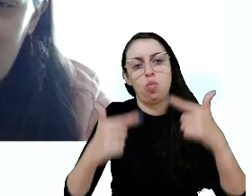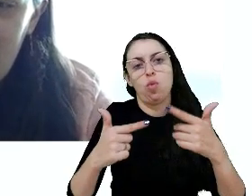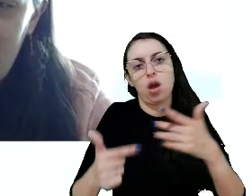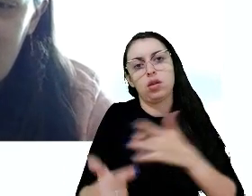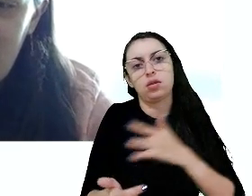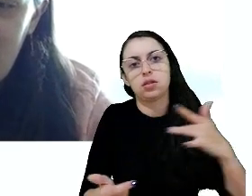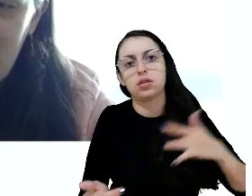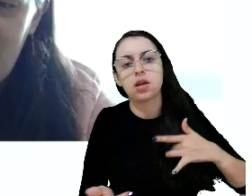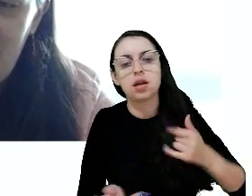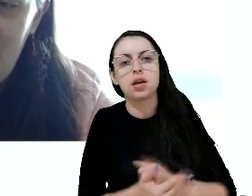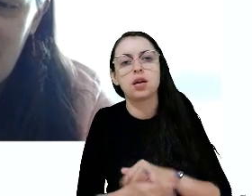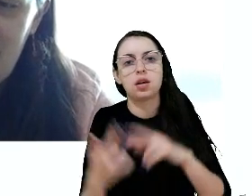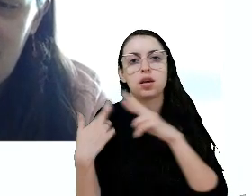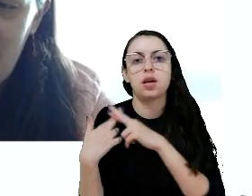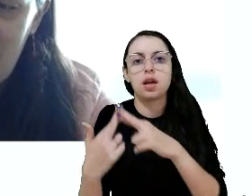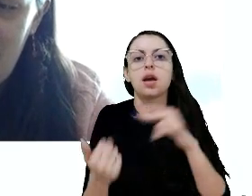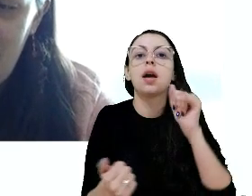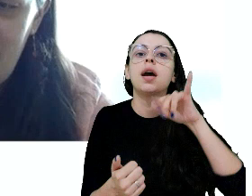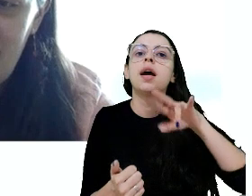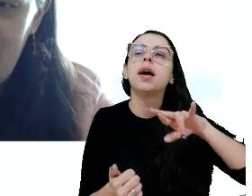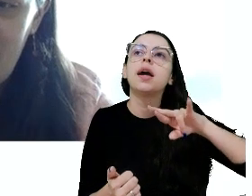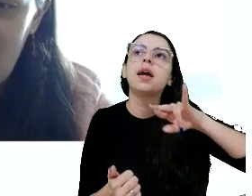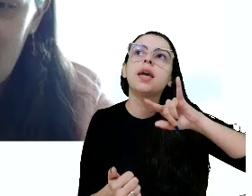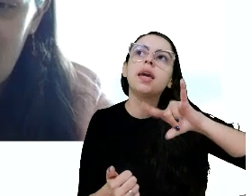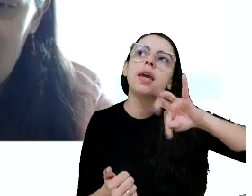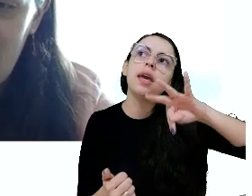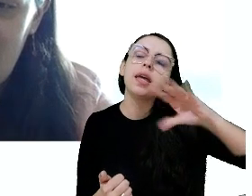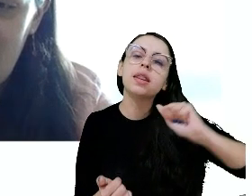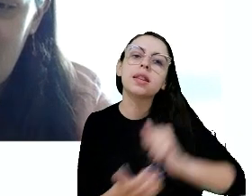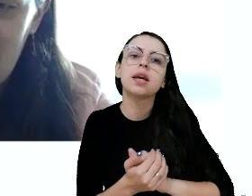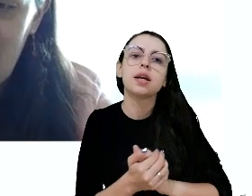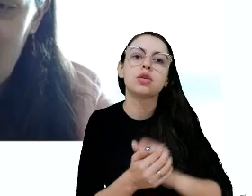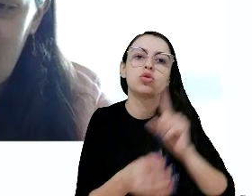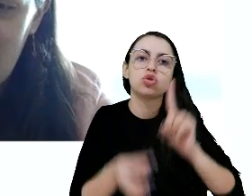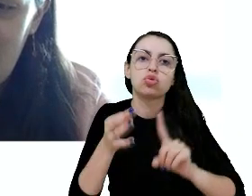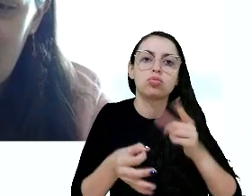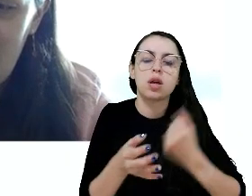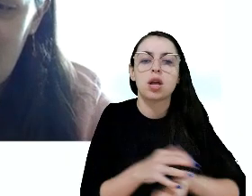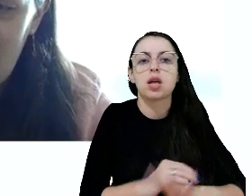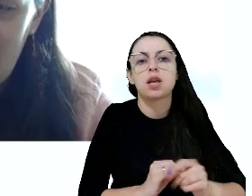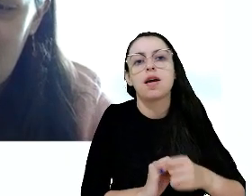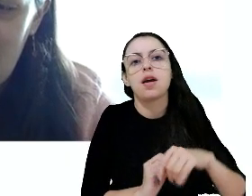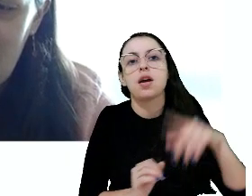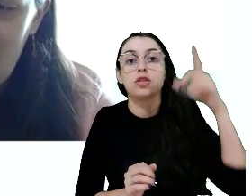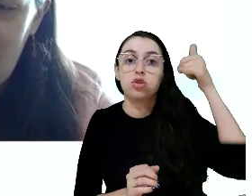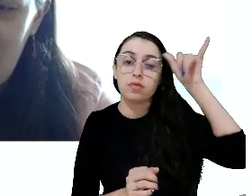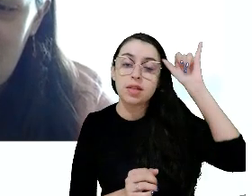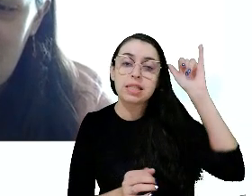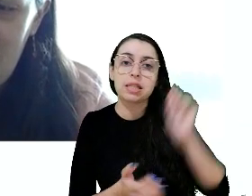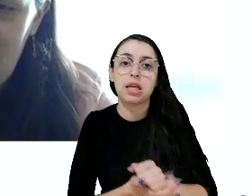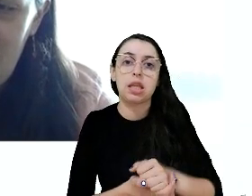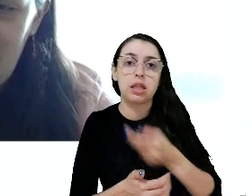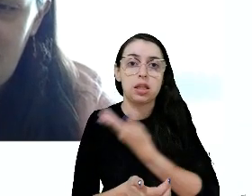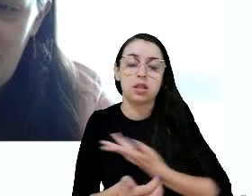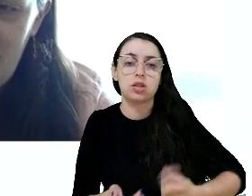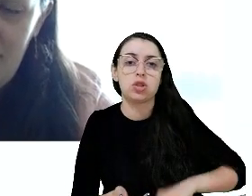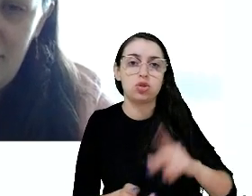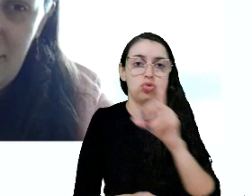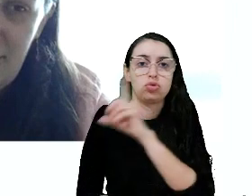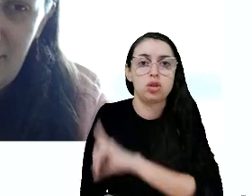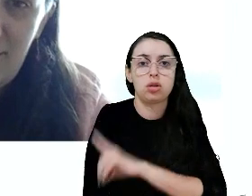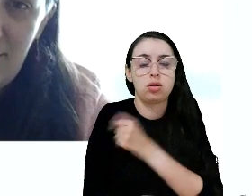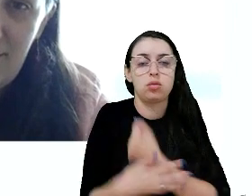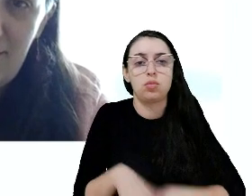A presidente de mesa vai ser a doutora Rita Nolasco, ela é procuradora da Fazenda Nacional